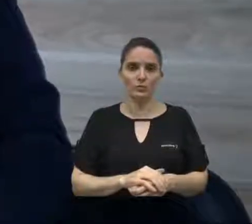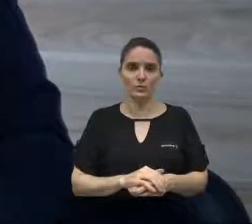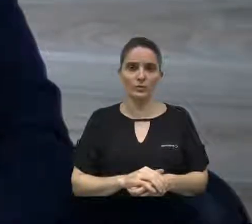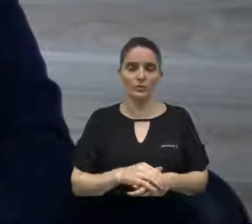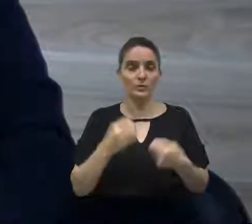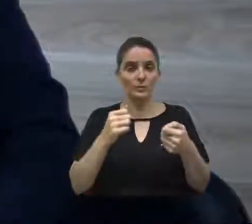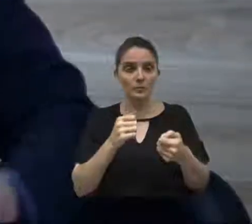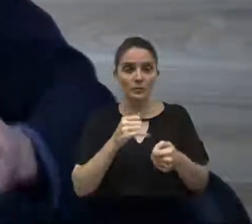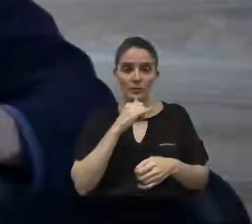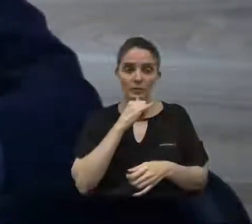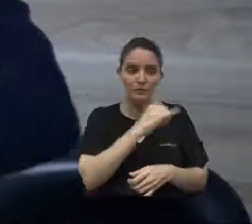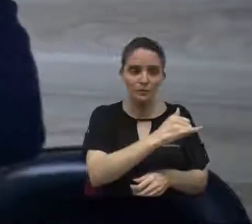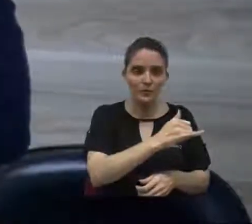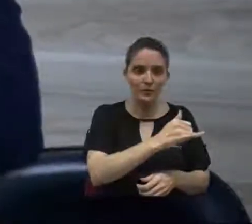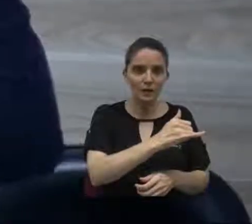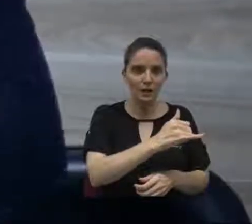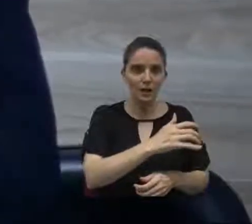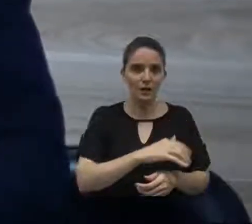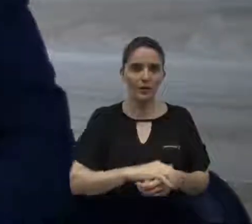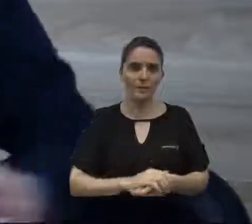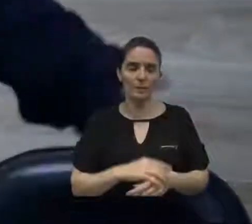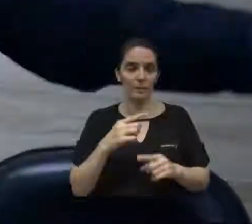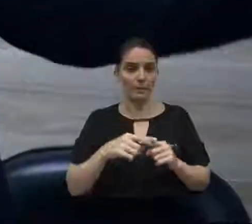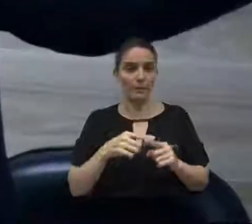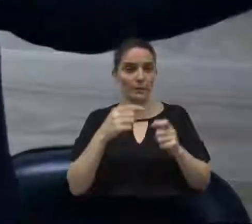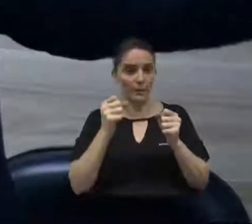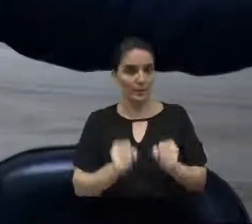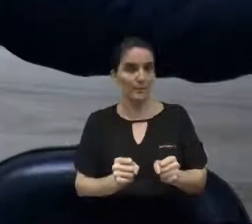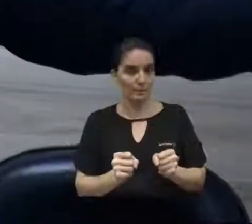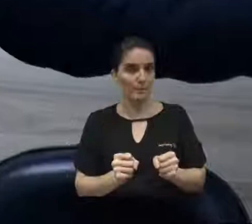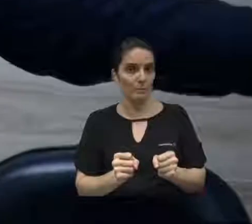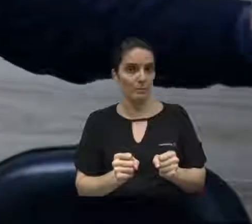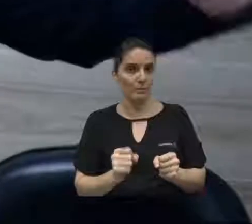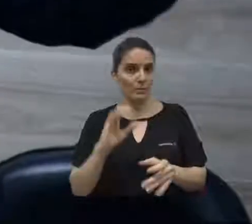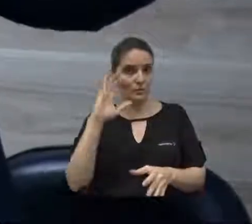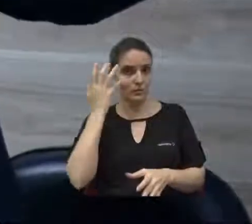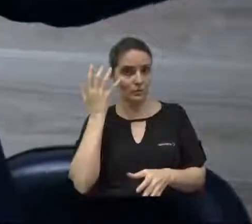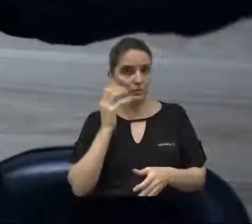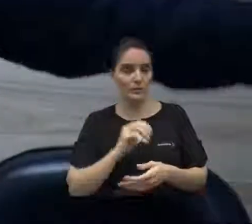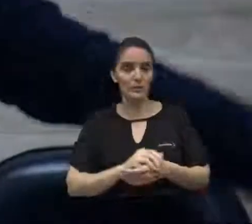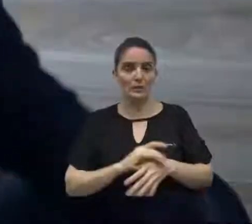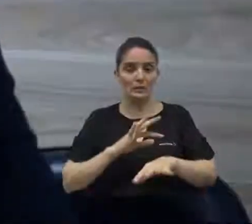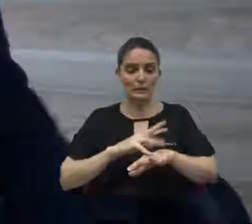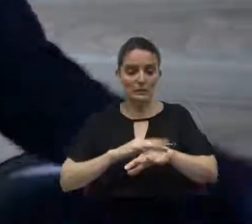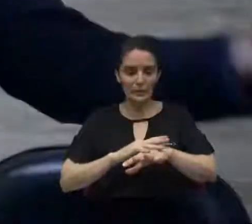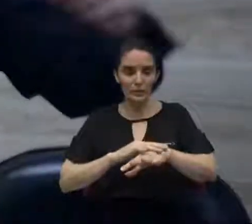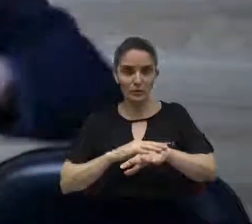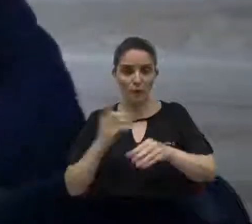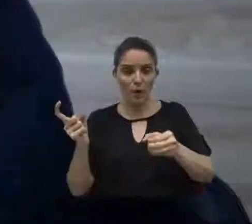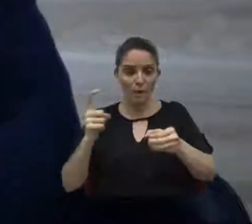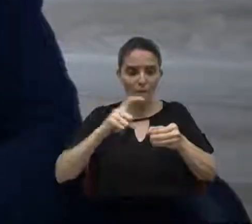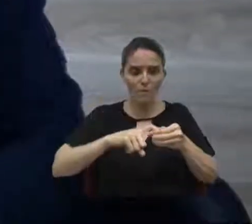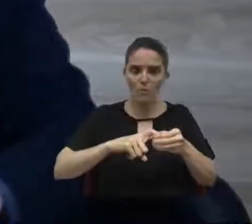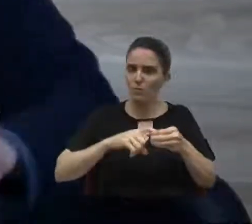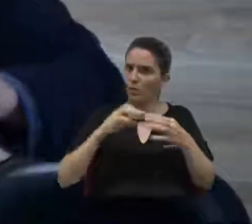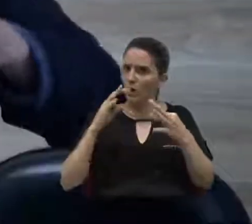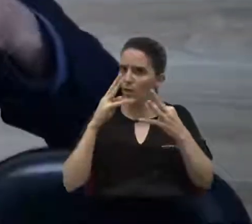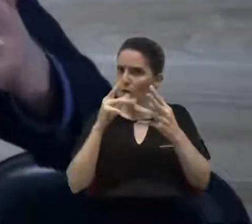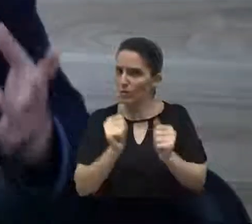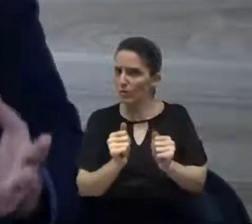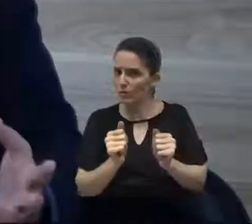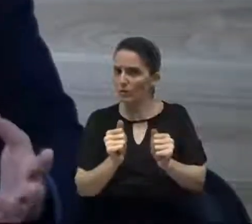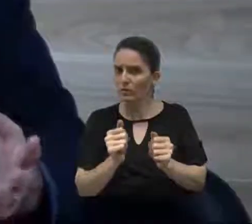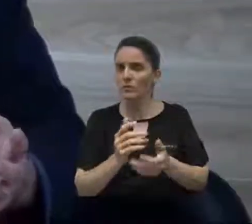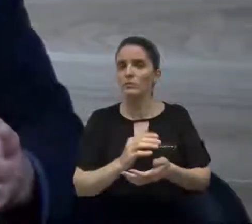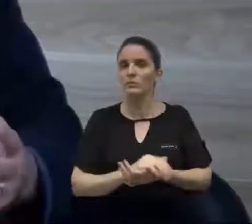pessoas, a gente pode estar provocando ali as novas epidemias, as doenças erradicadas que voltam a acontecer. Vira e